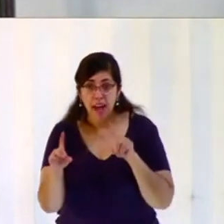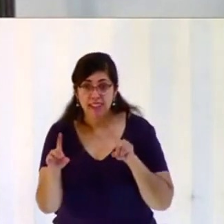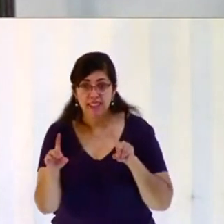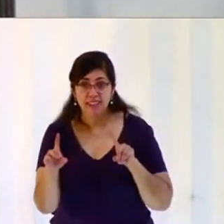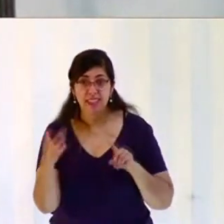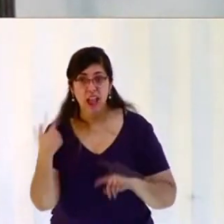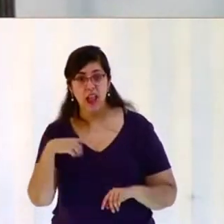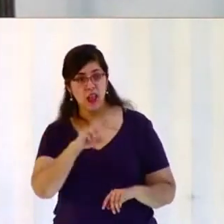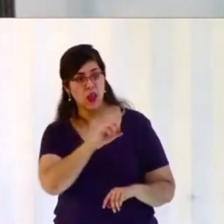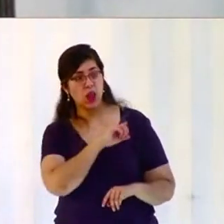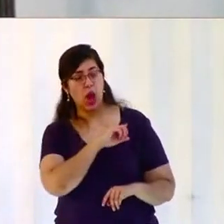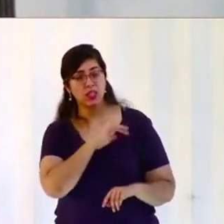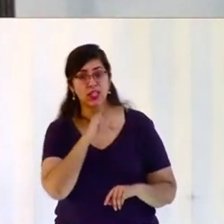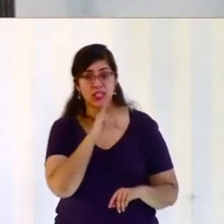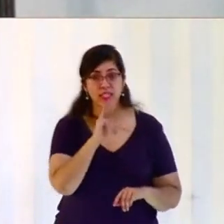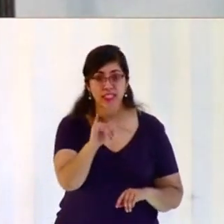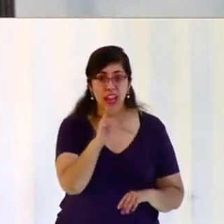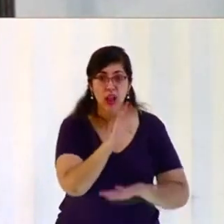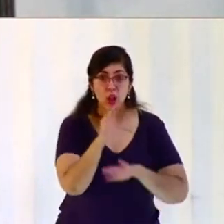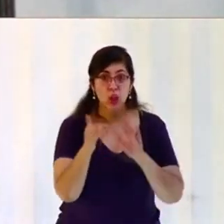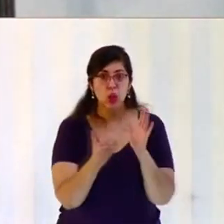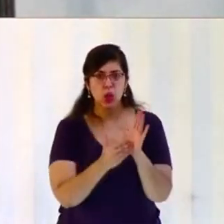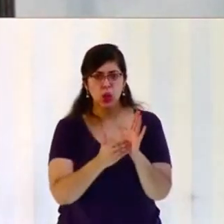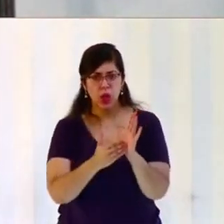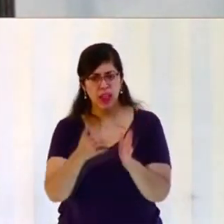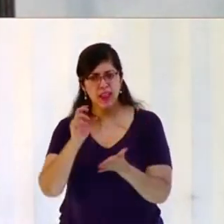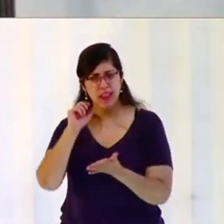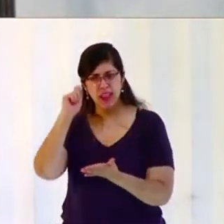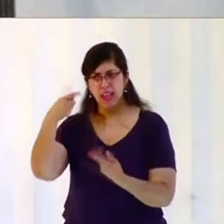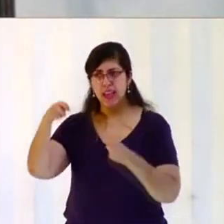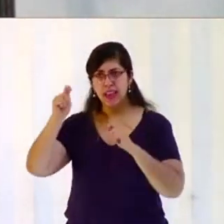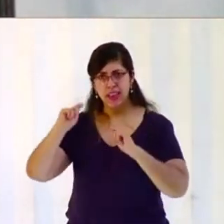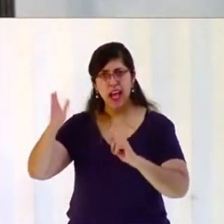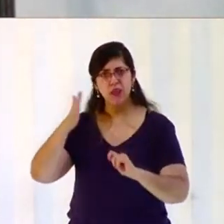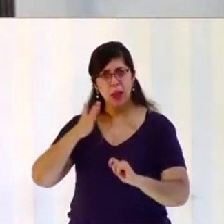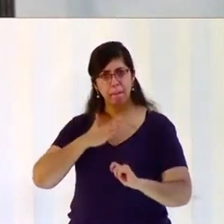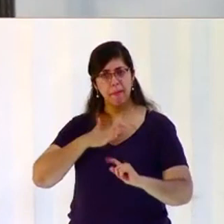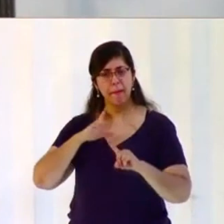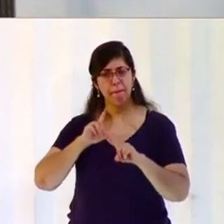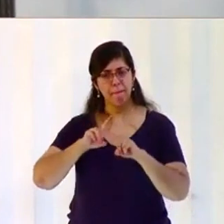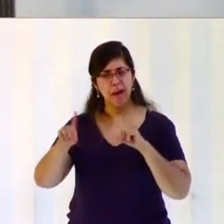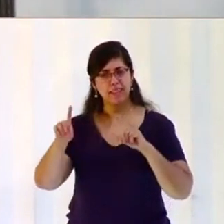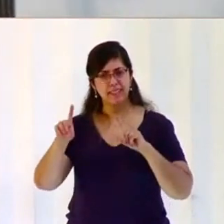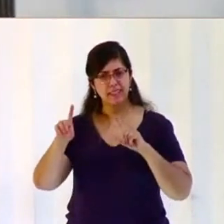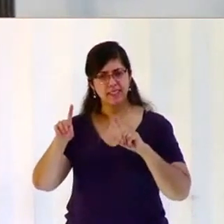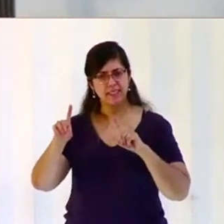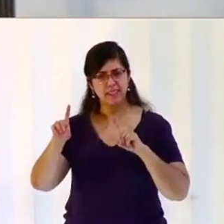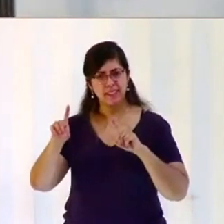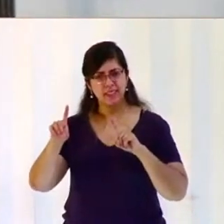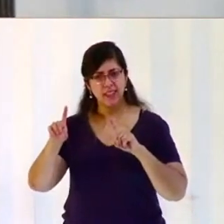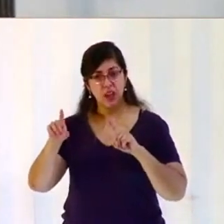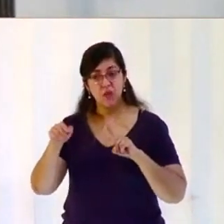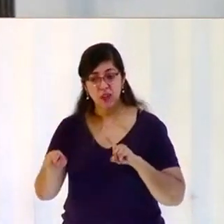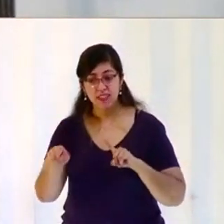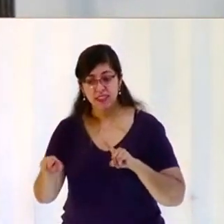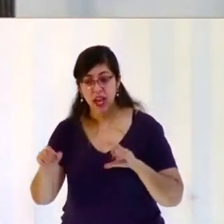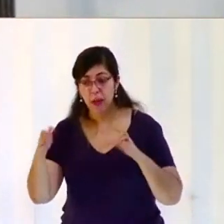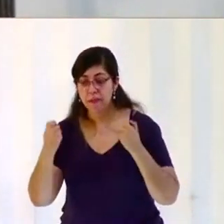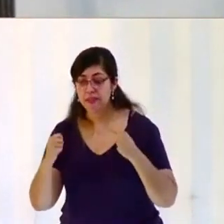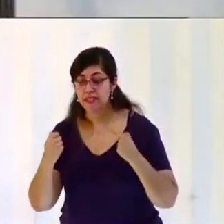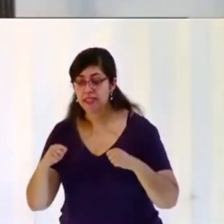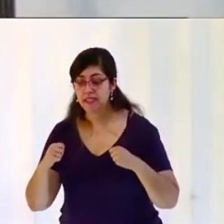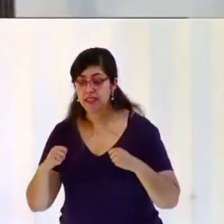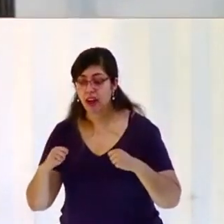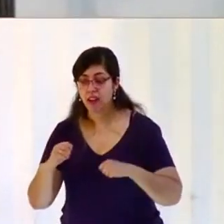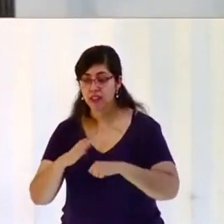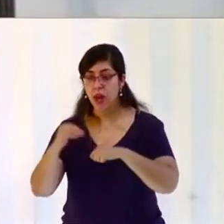outorgou. É como se ele dissesse: tudo me foi dado, o domínio é meu, mas a comissão é vossa. Sigam em